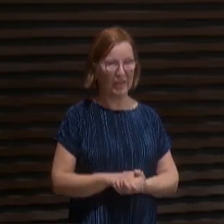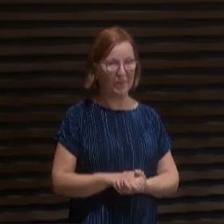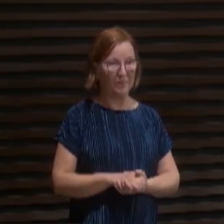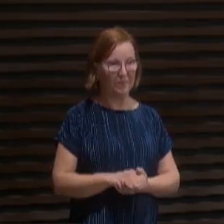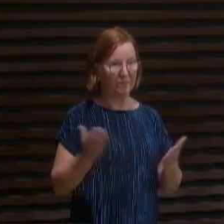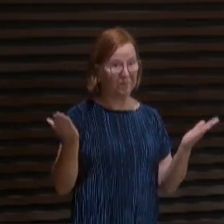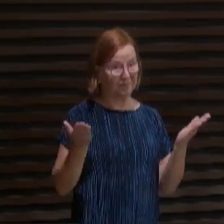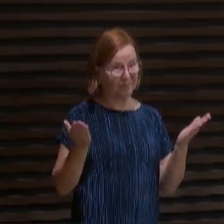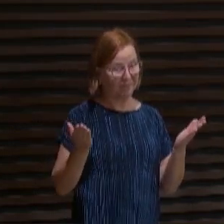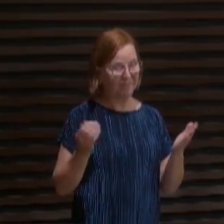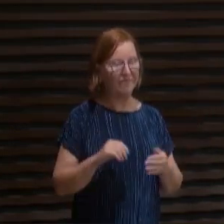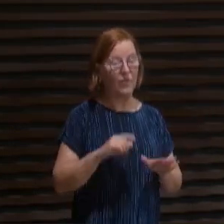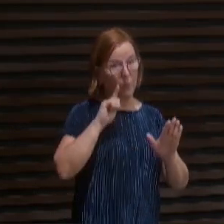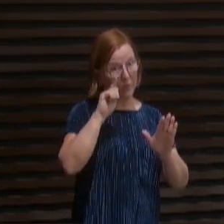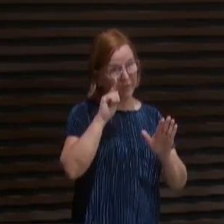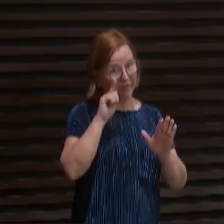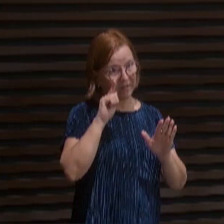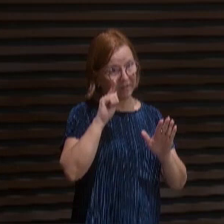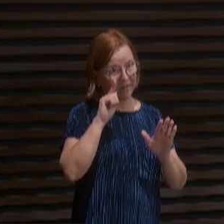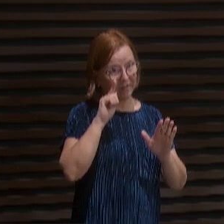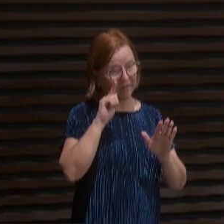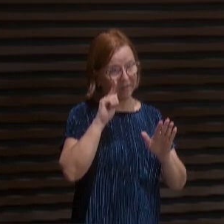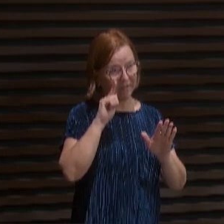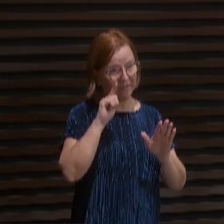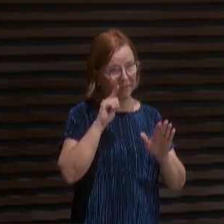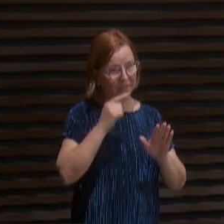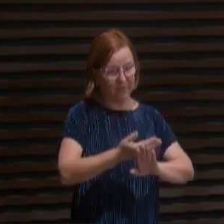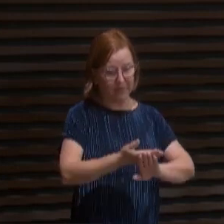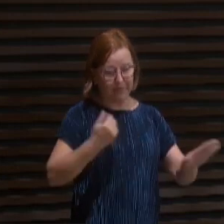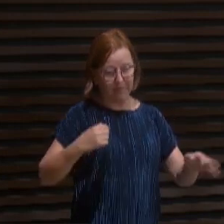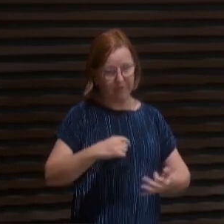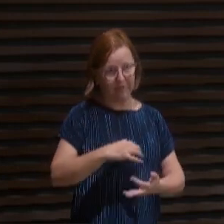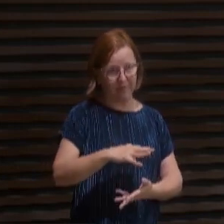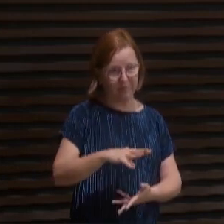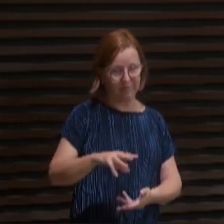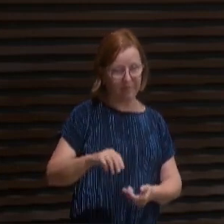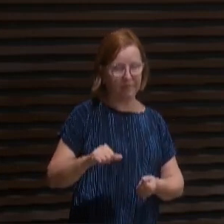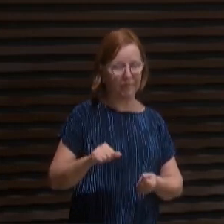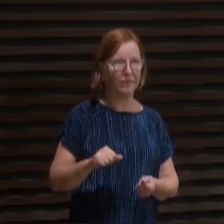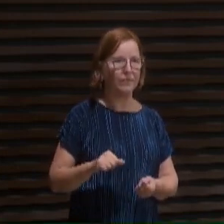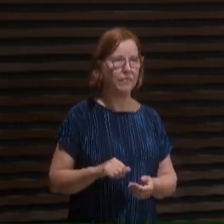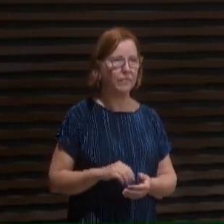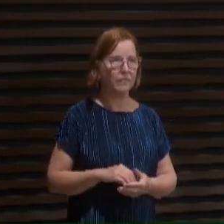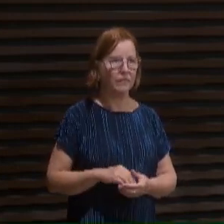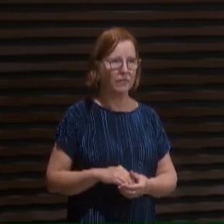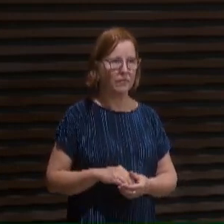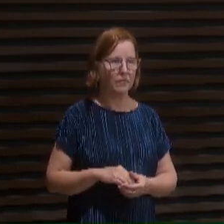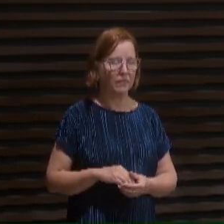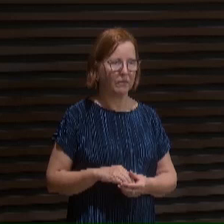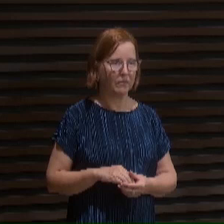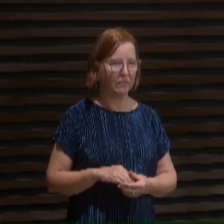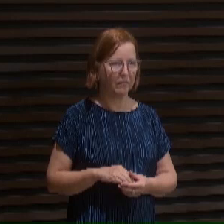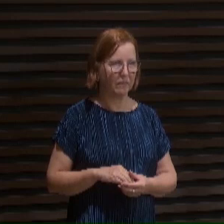Agora, outro cuidado. Cuidado com a separação do mundo que leva ao isolamento pessoal. Esse é outro